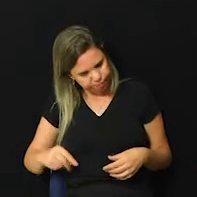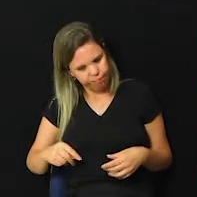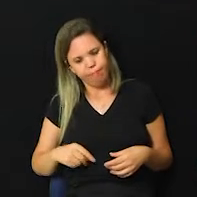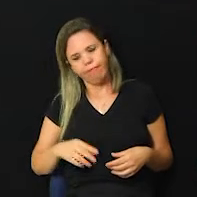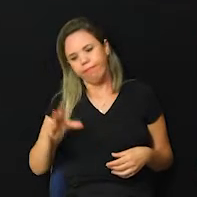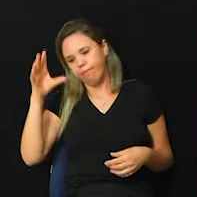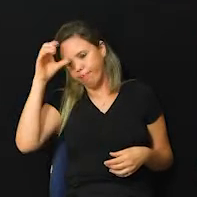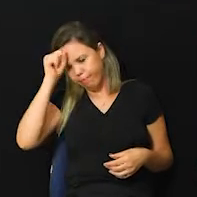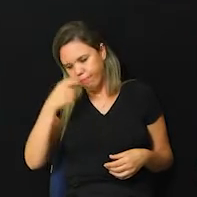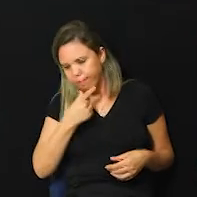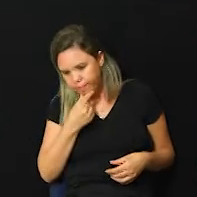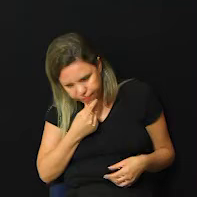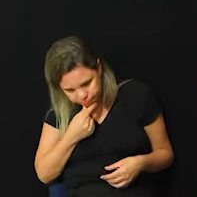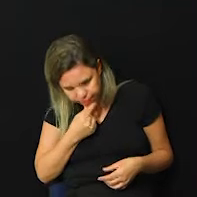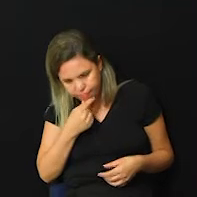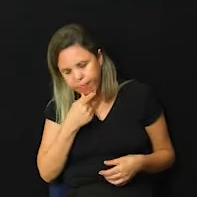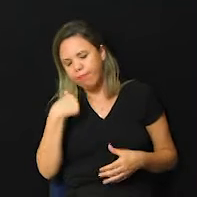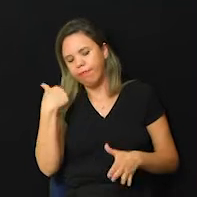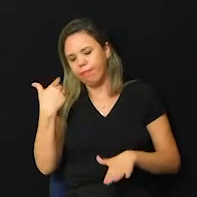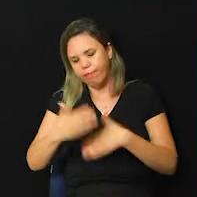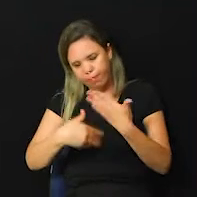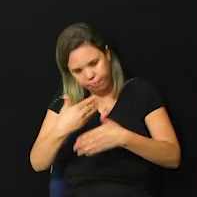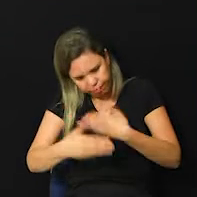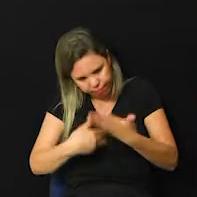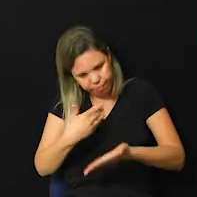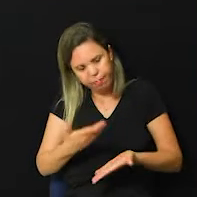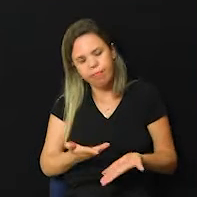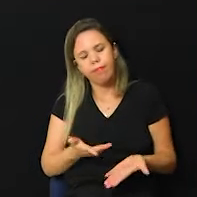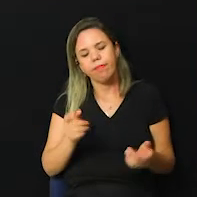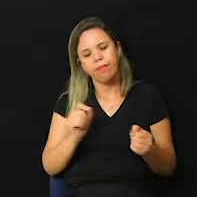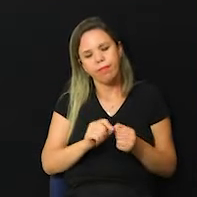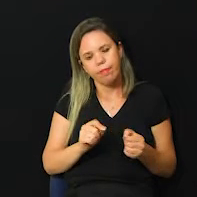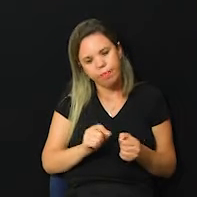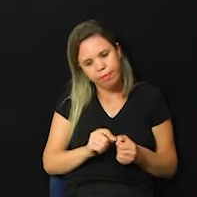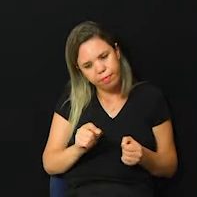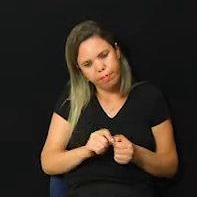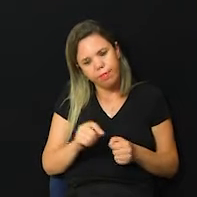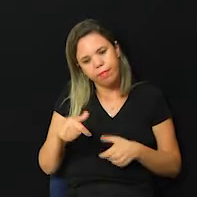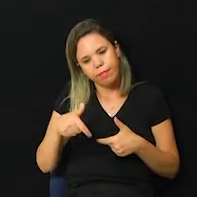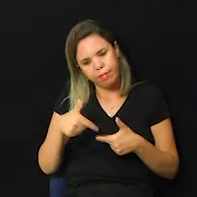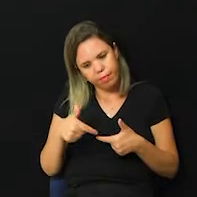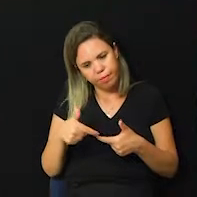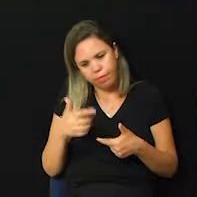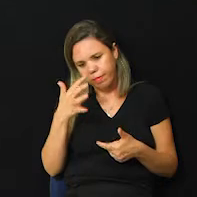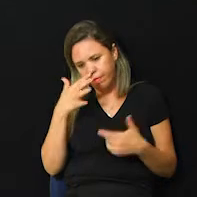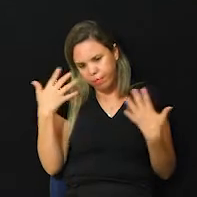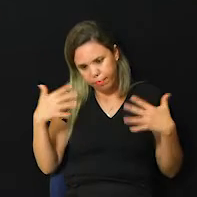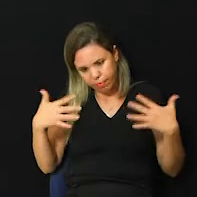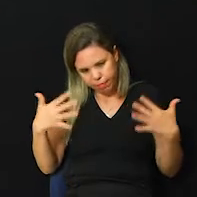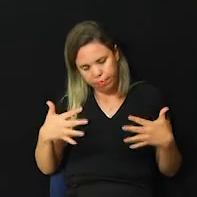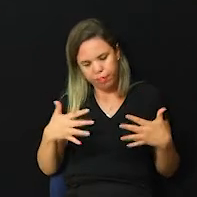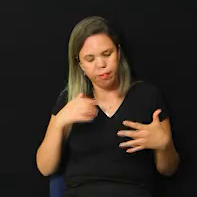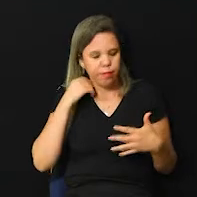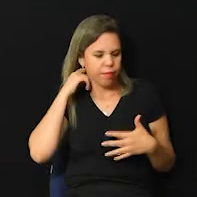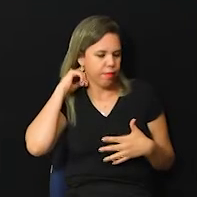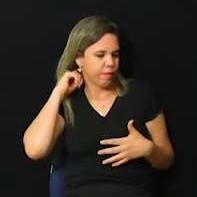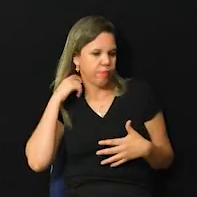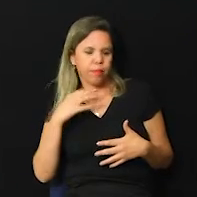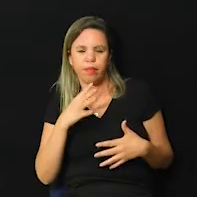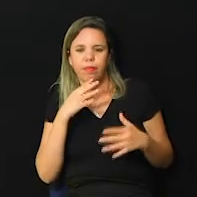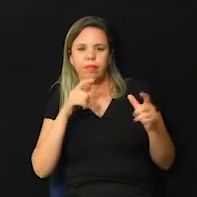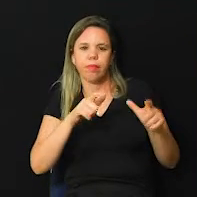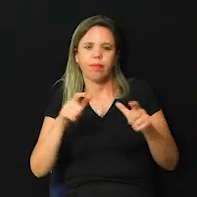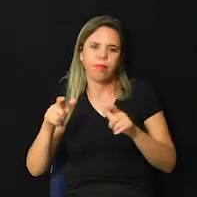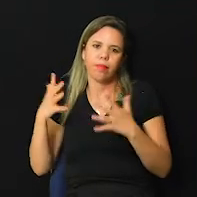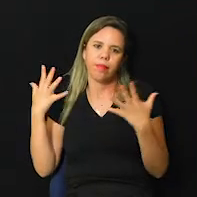você vai aprender o idioma você vai você vai fazer atividades incríveis você vai vai